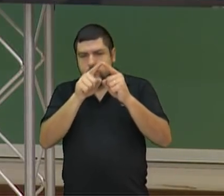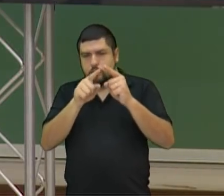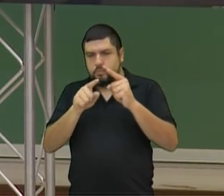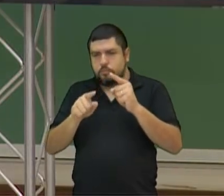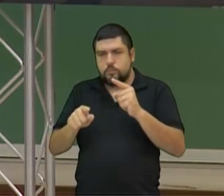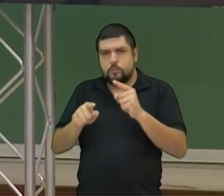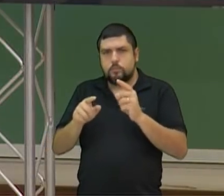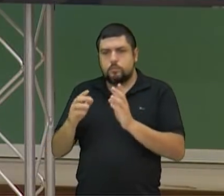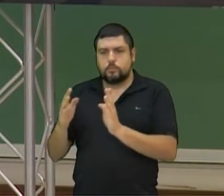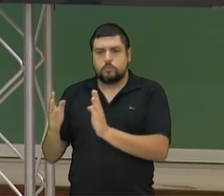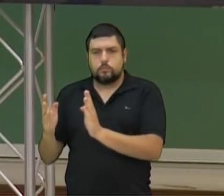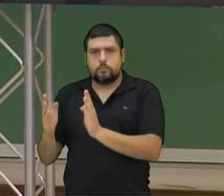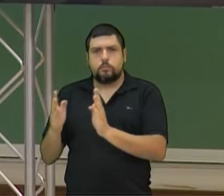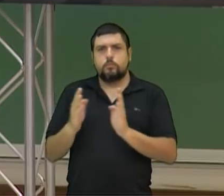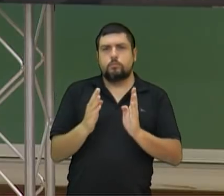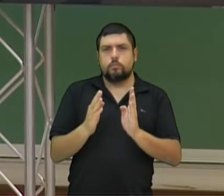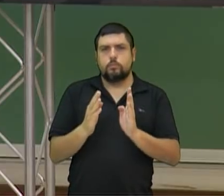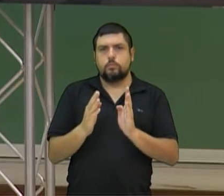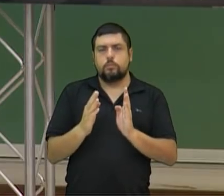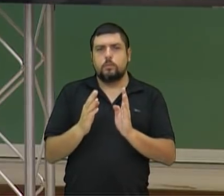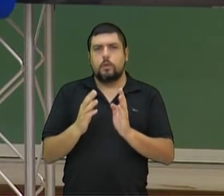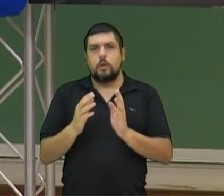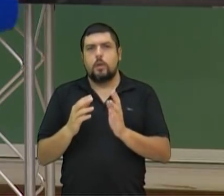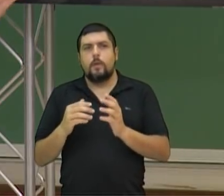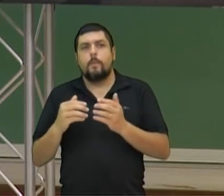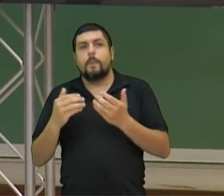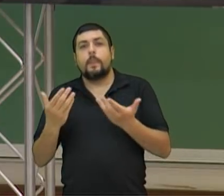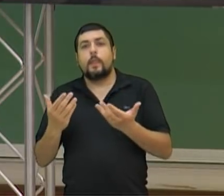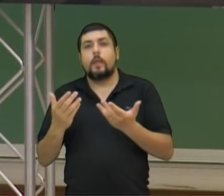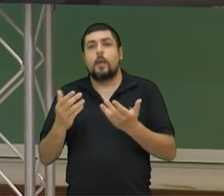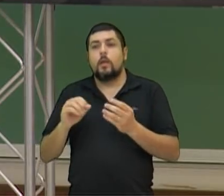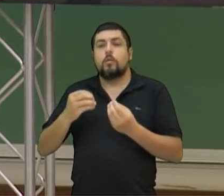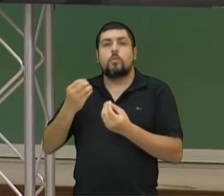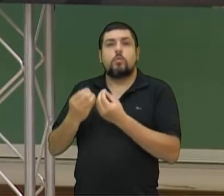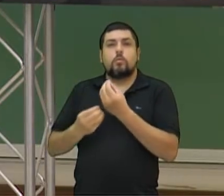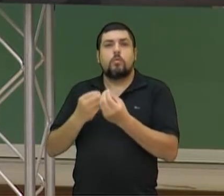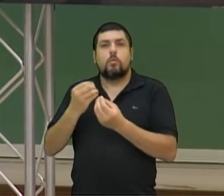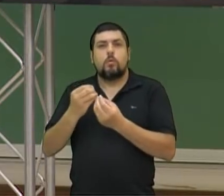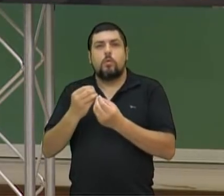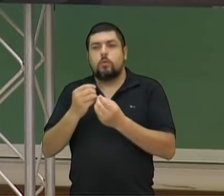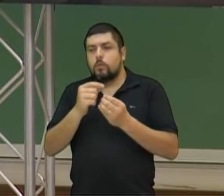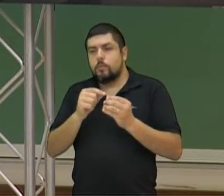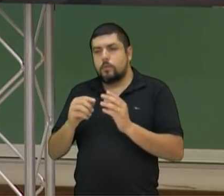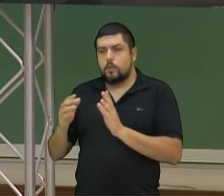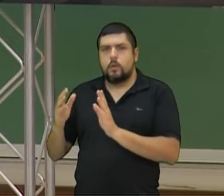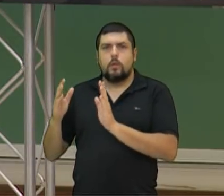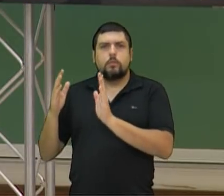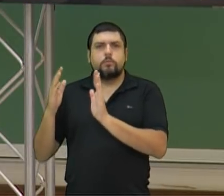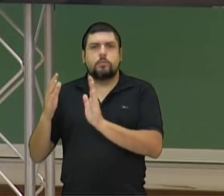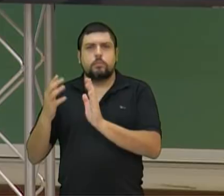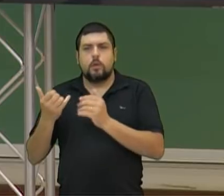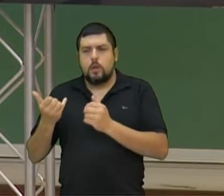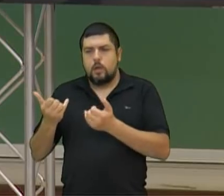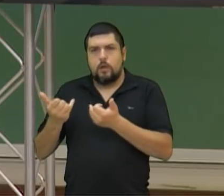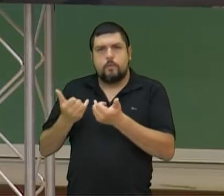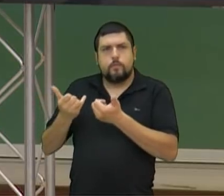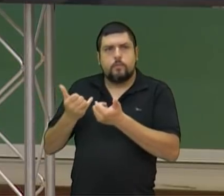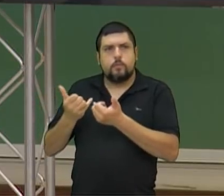sua origem deslocado quantas unidades estiver representado na informação da